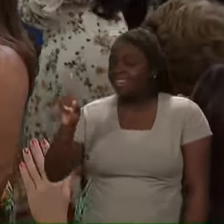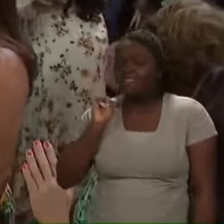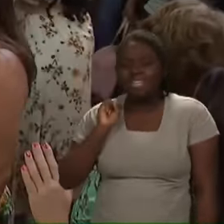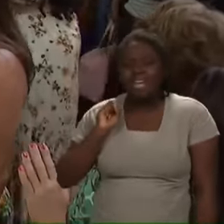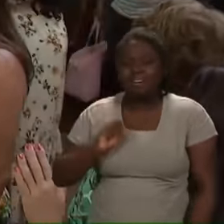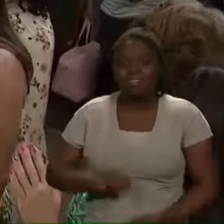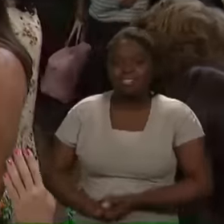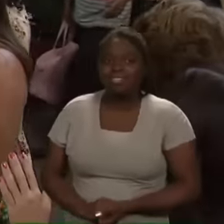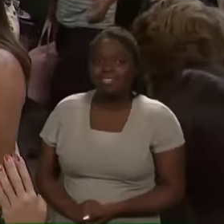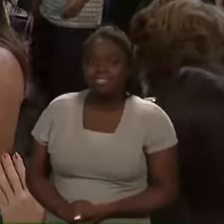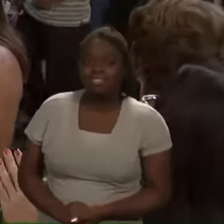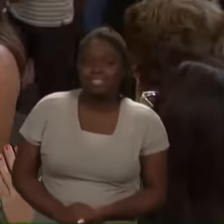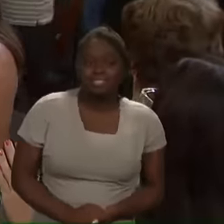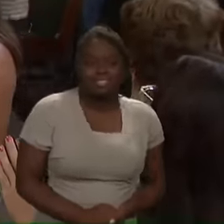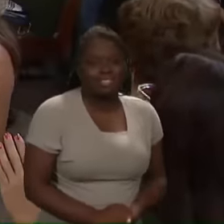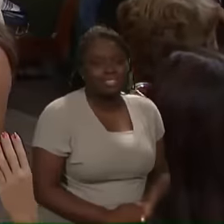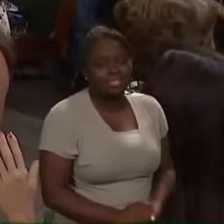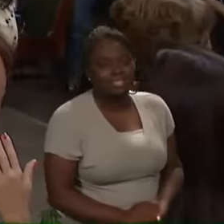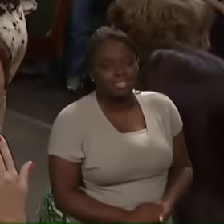É.